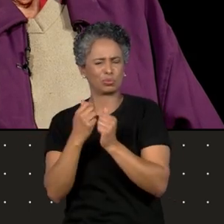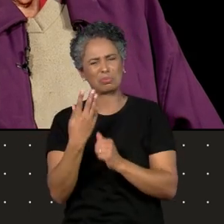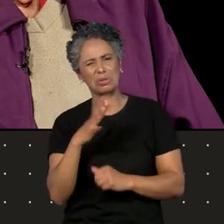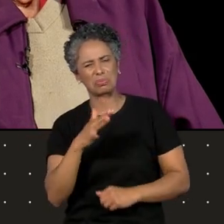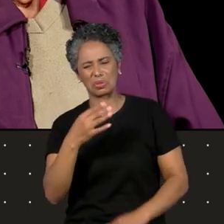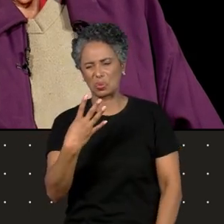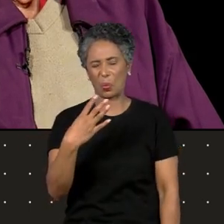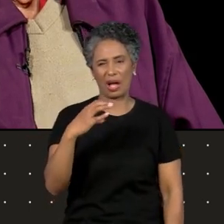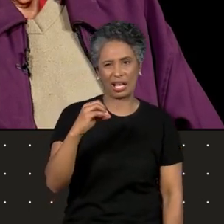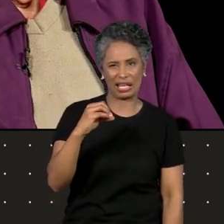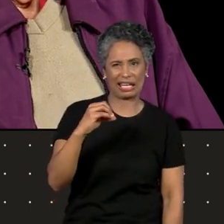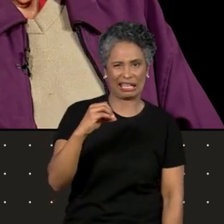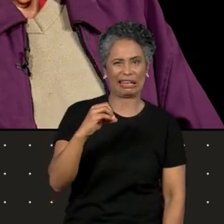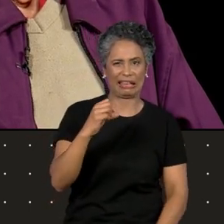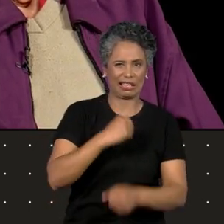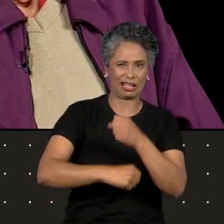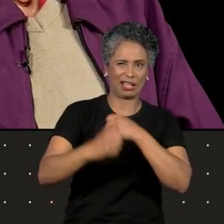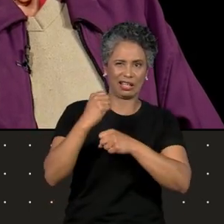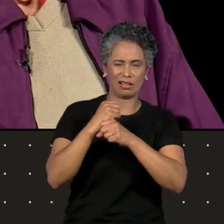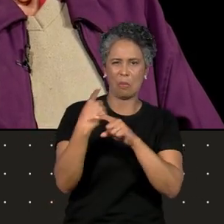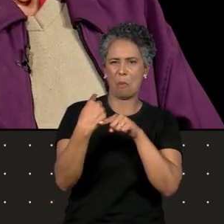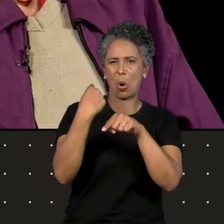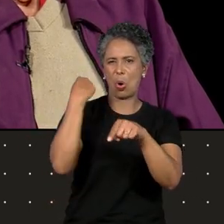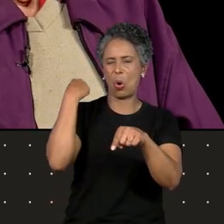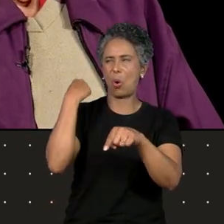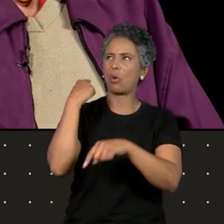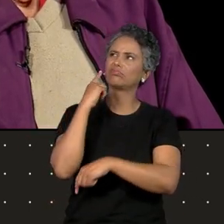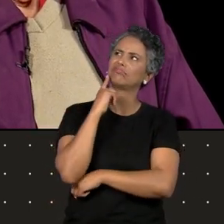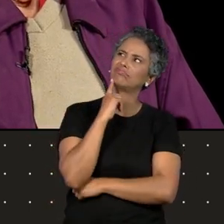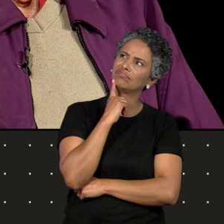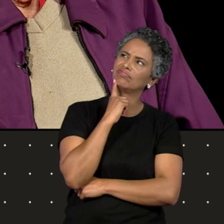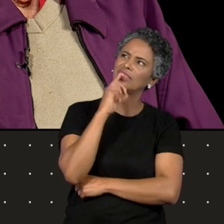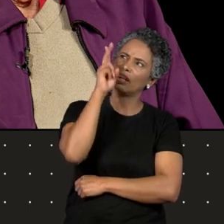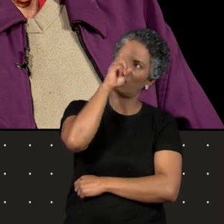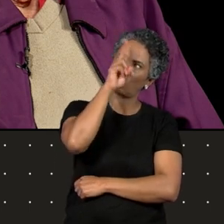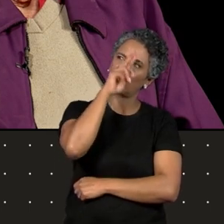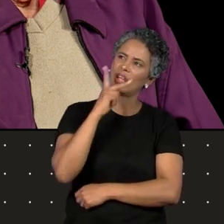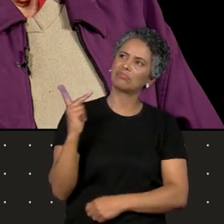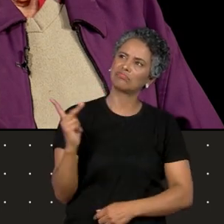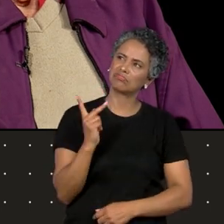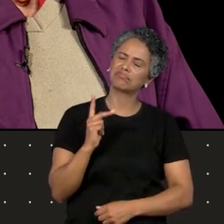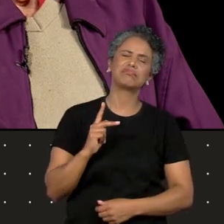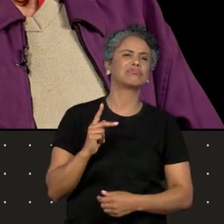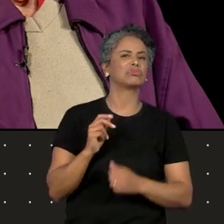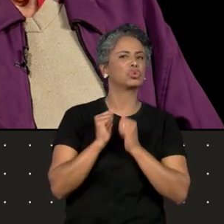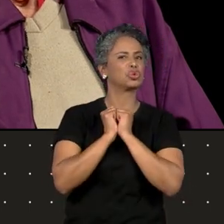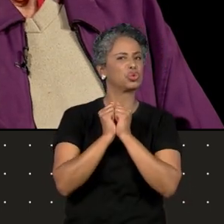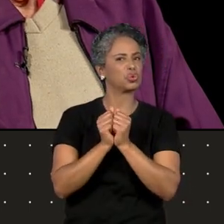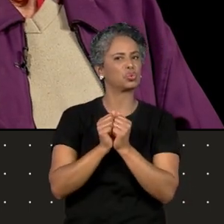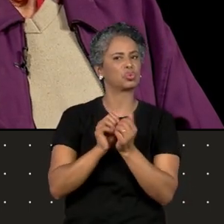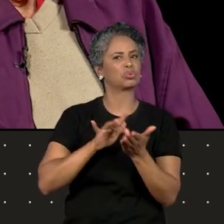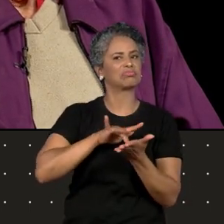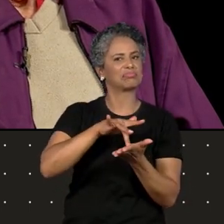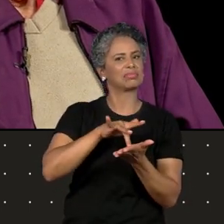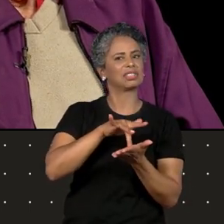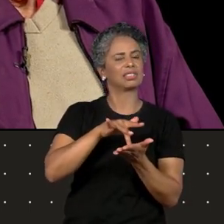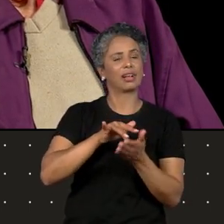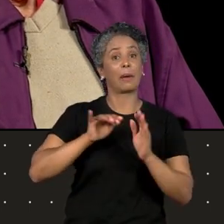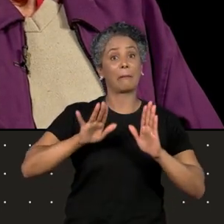me lembro sempre que nós dançávamos junto. E, por sorte, eu tenho uma